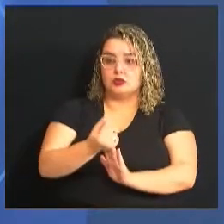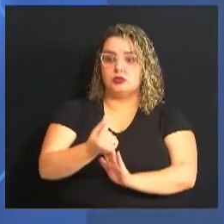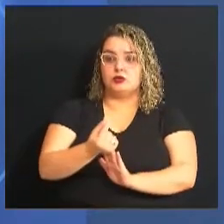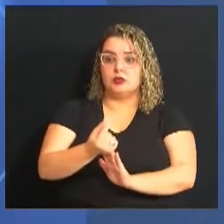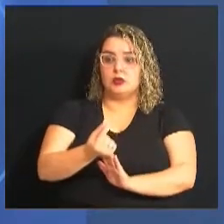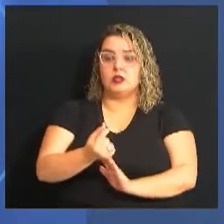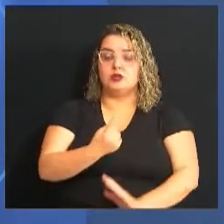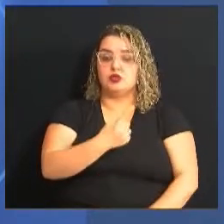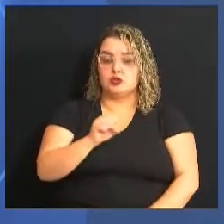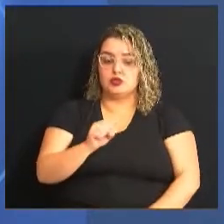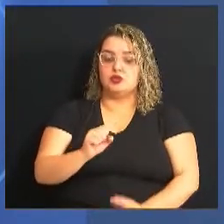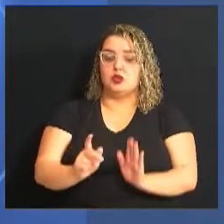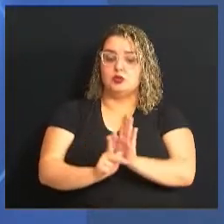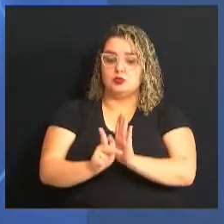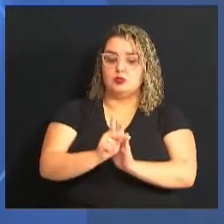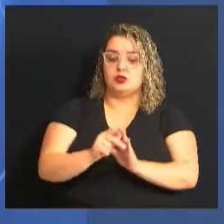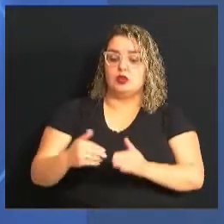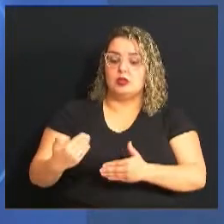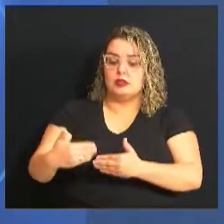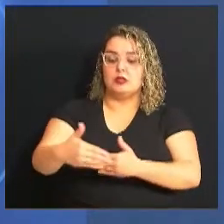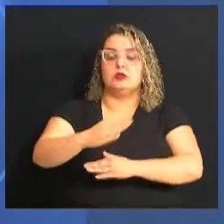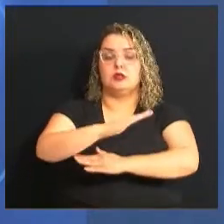18 projetos que tramitam na Câmara.